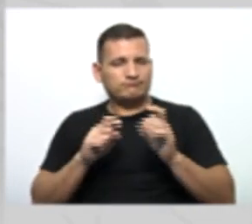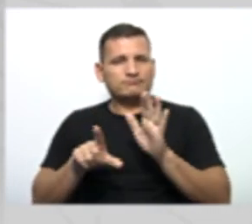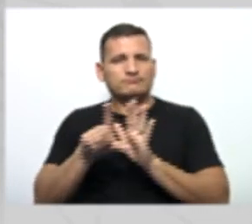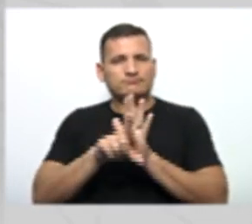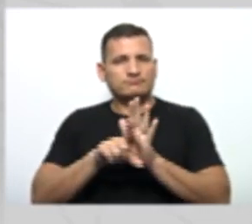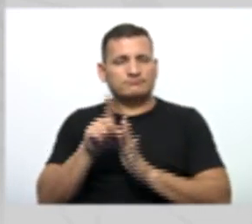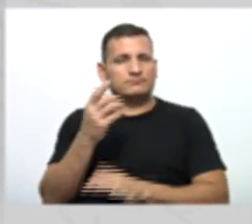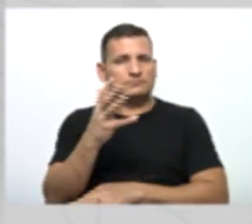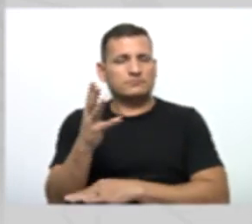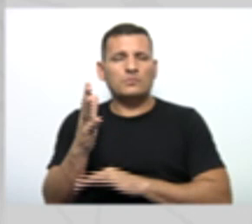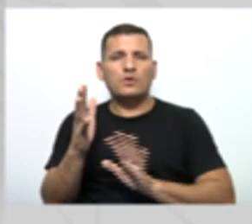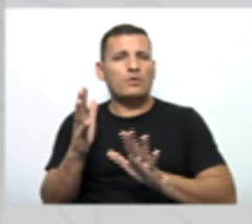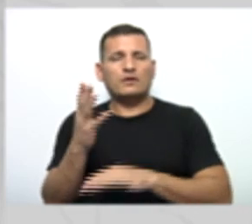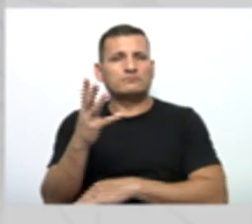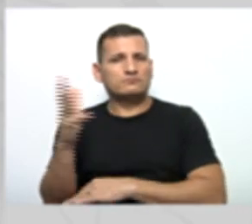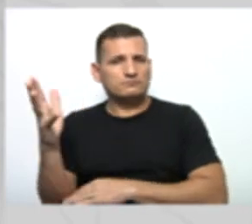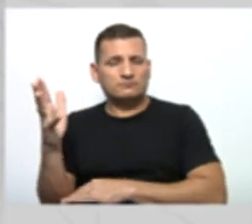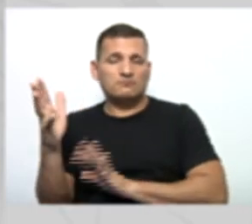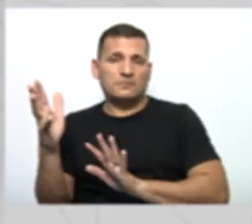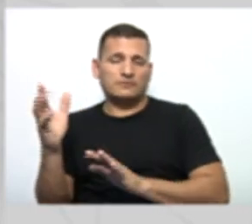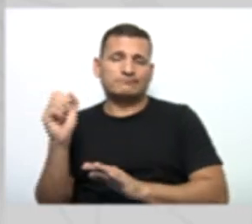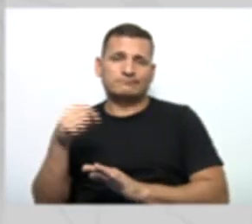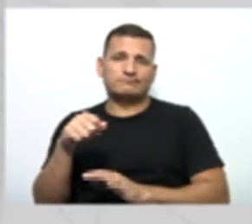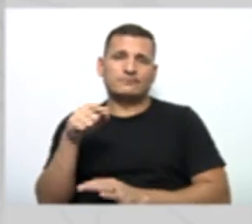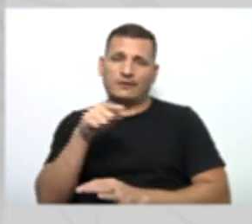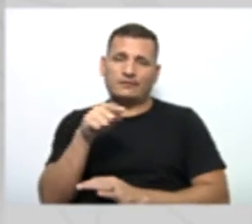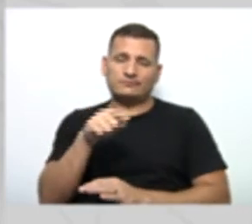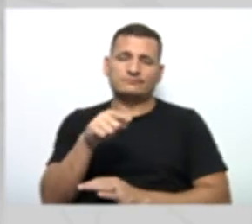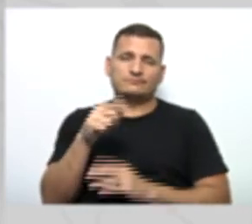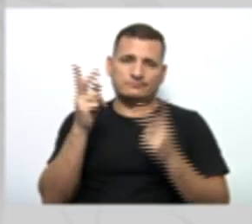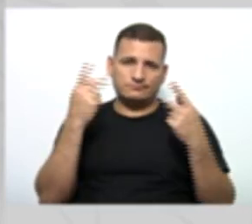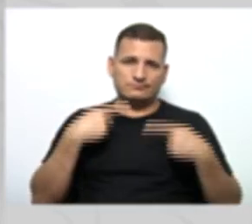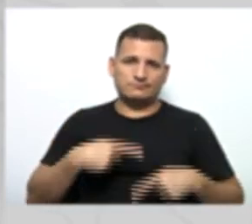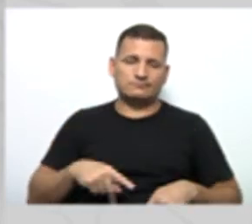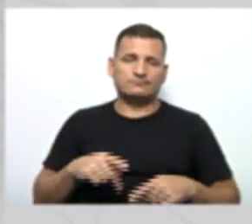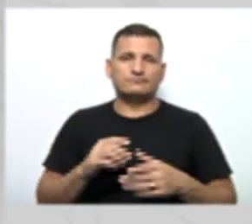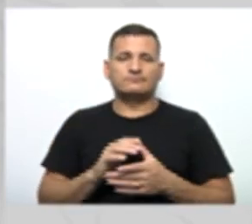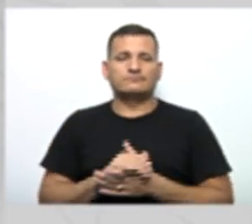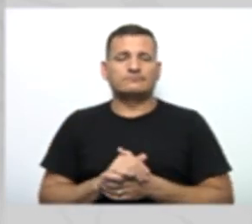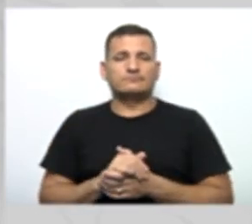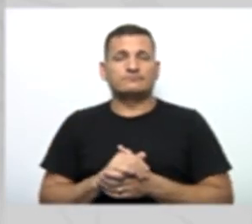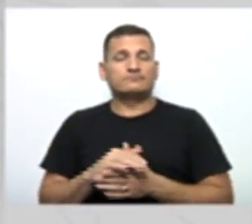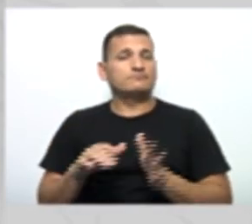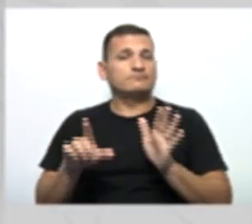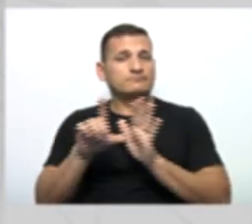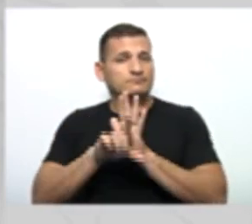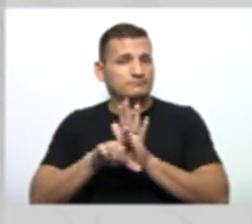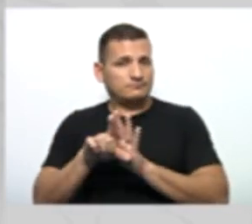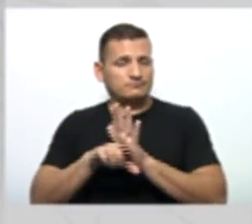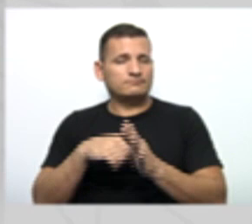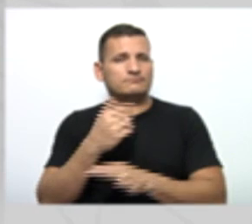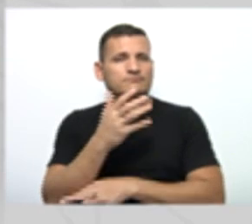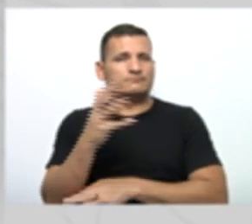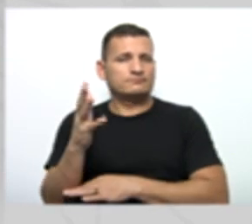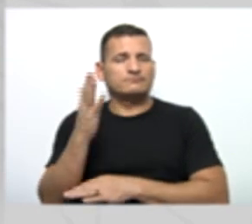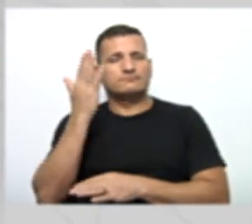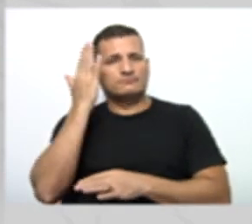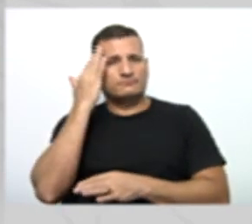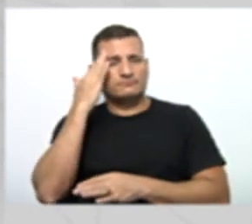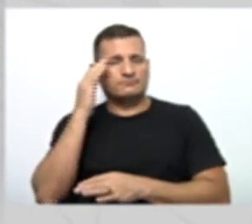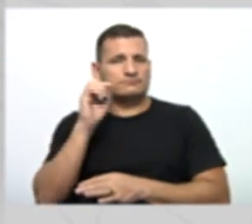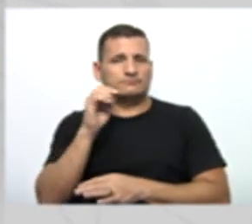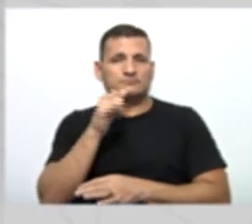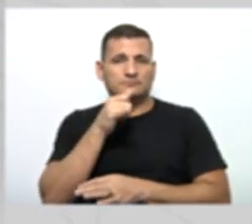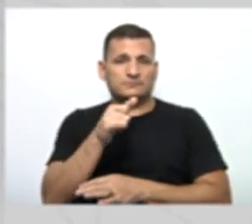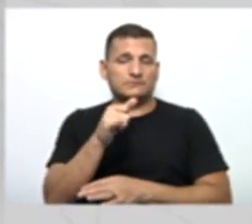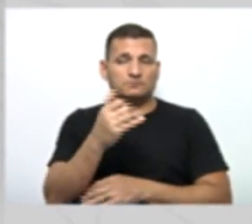a natureza, mas sim o próprio homem. Ou seja, a legislação ambiental reconhece que se o meio ambiente